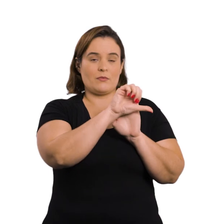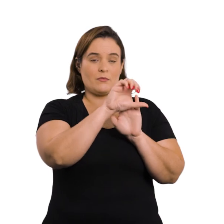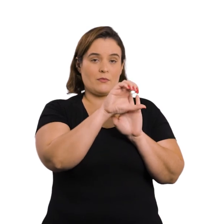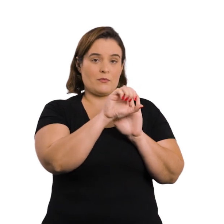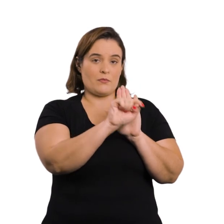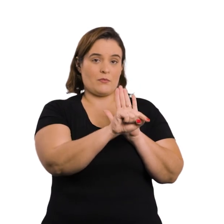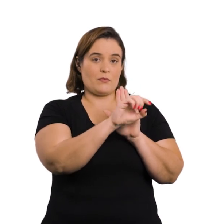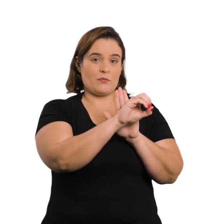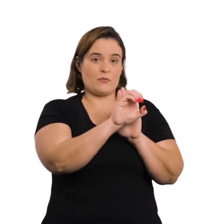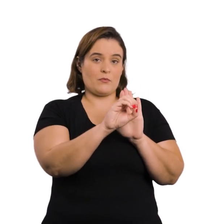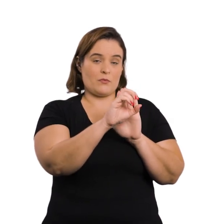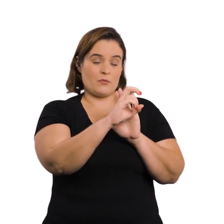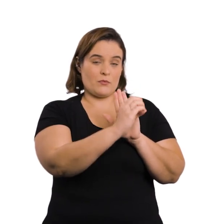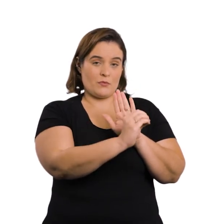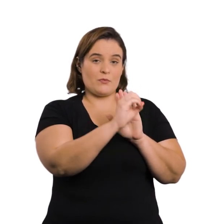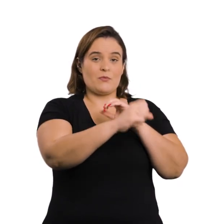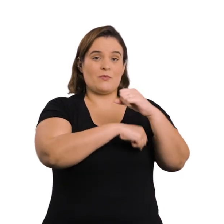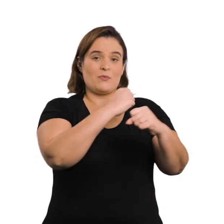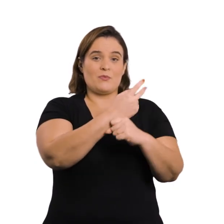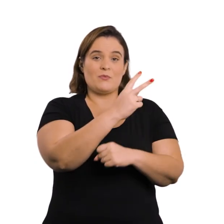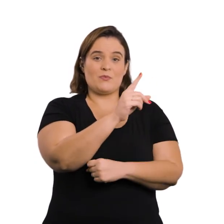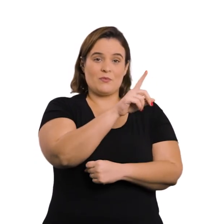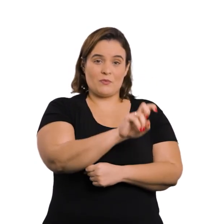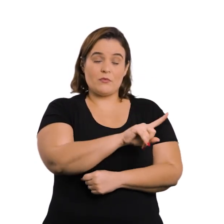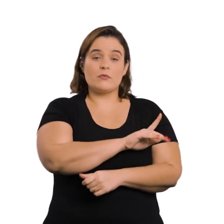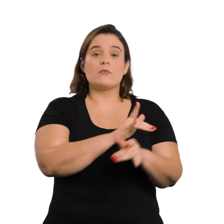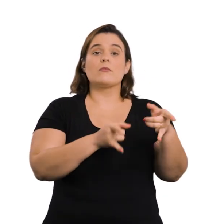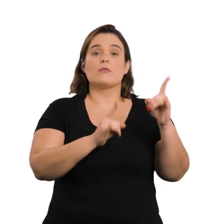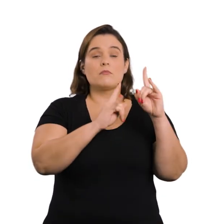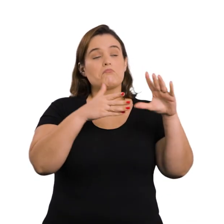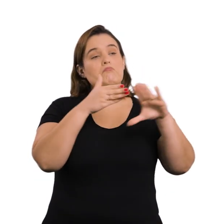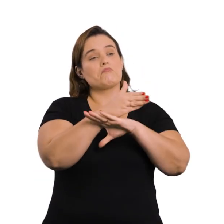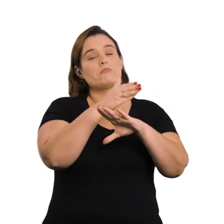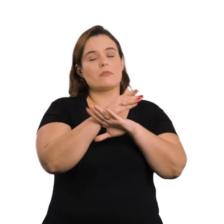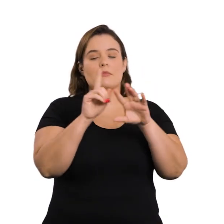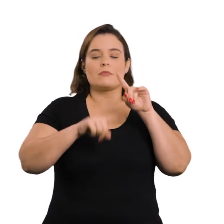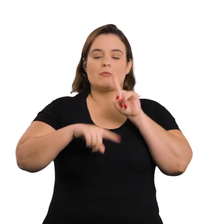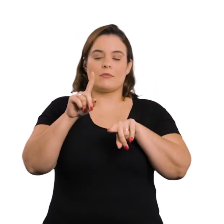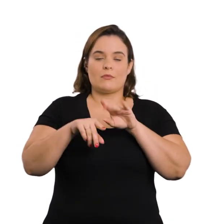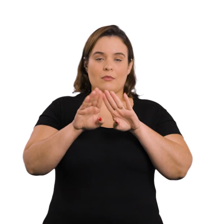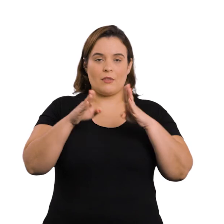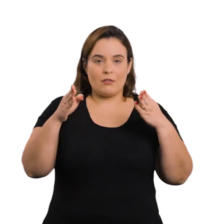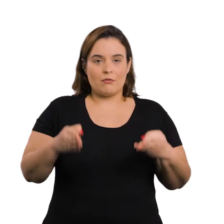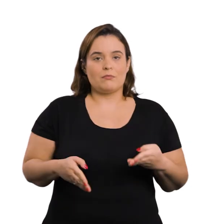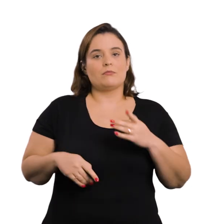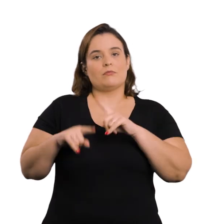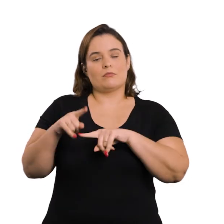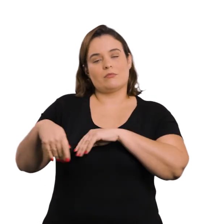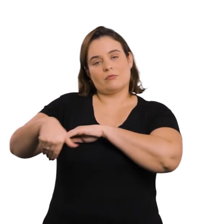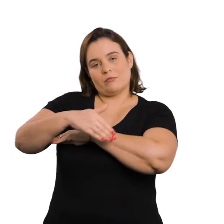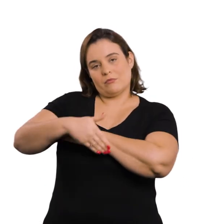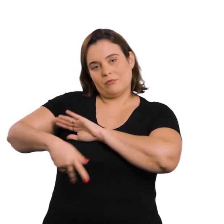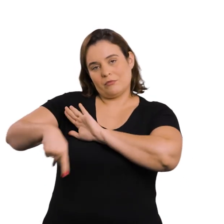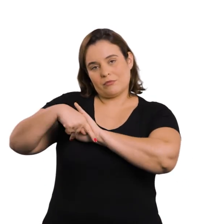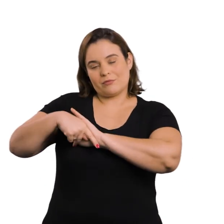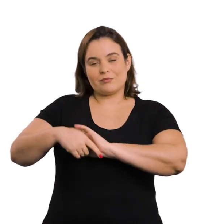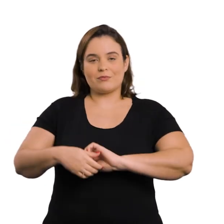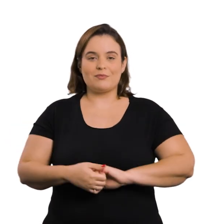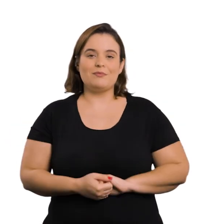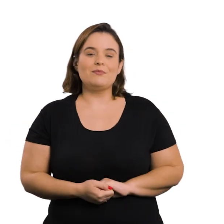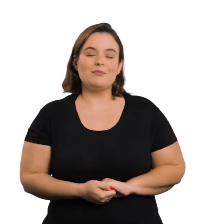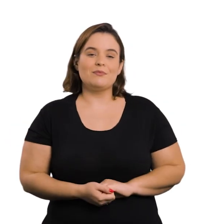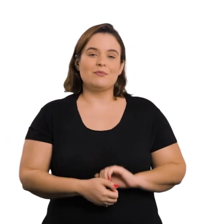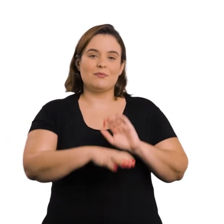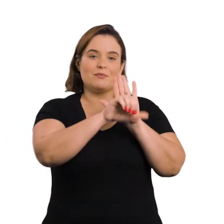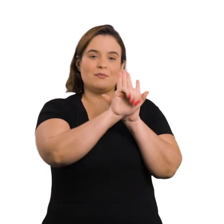ABNT-NBR 9050 de 2015. Acessibilidade a edificações, mobiliário, espaços e equipamentos